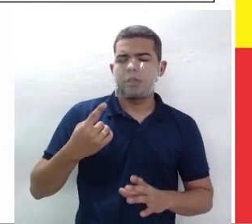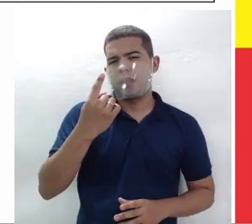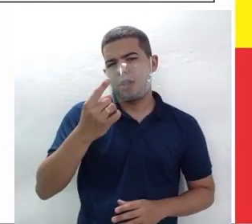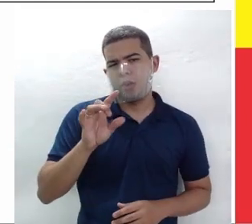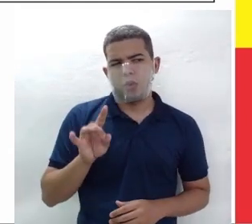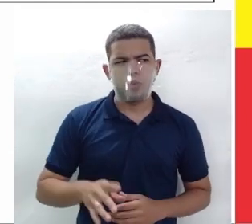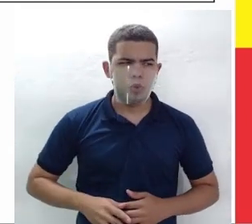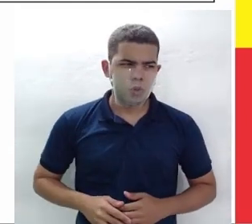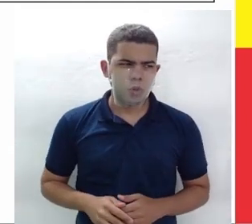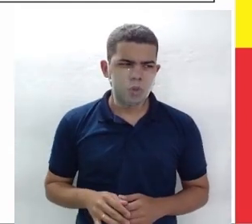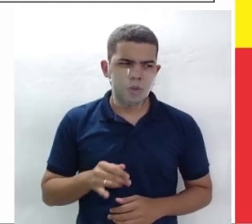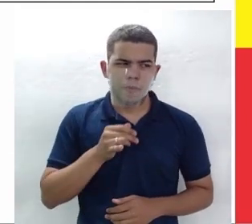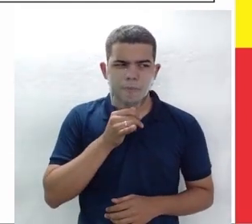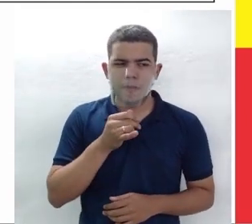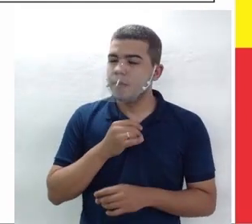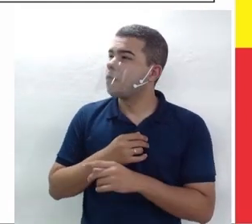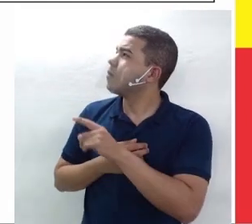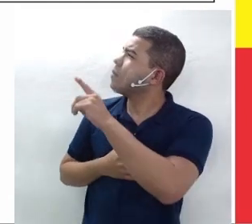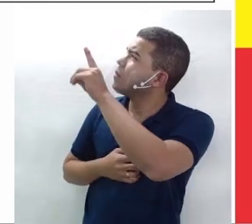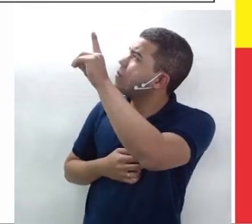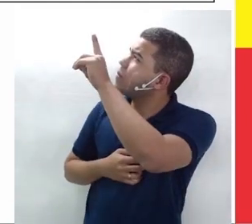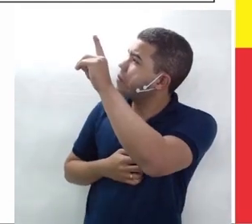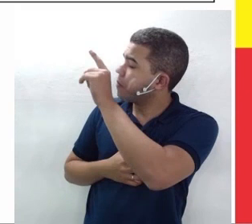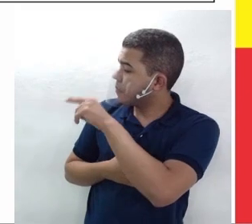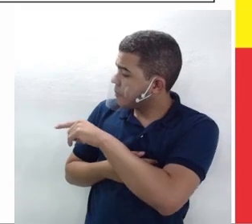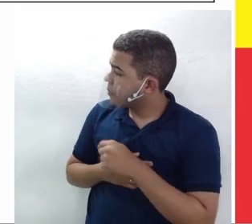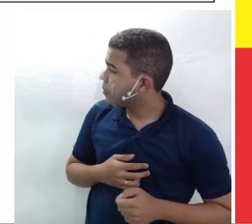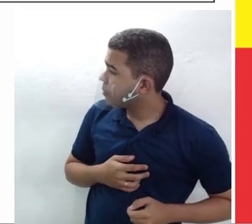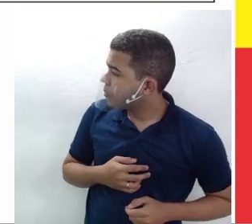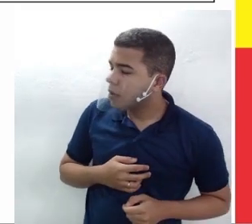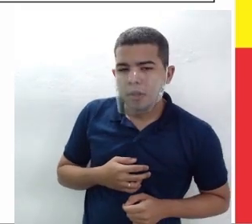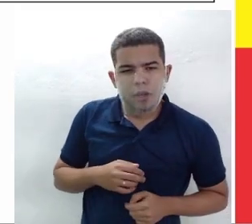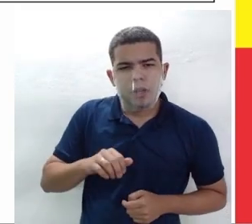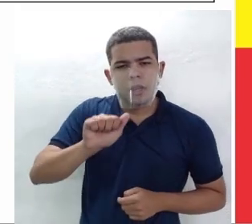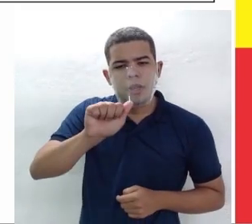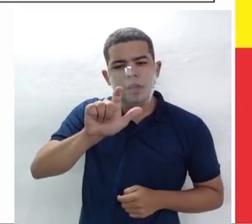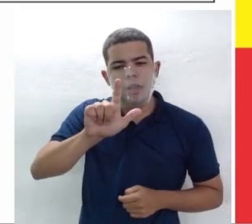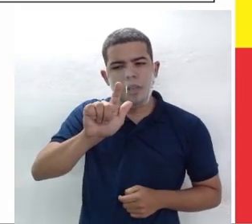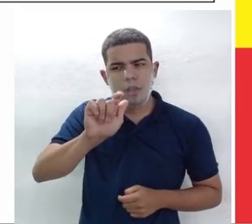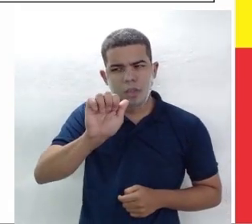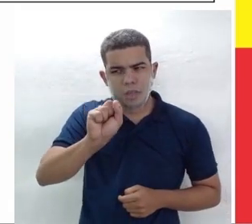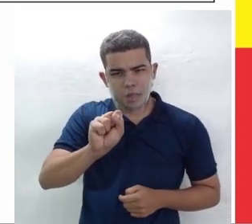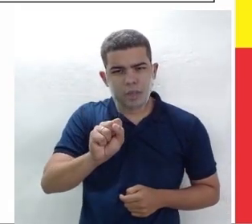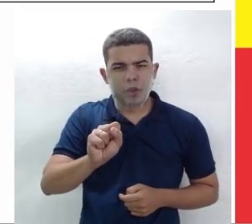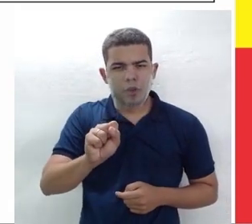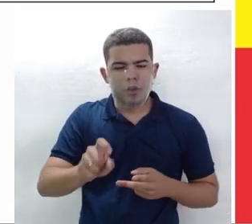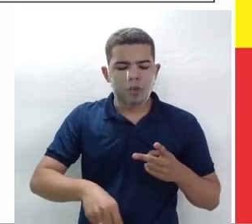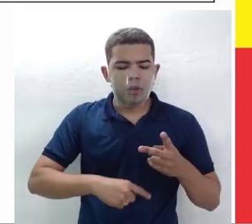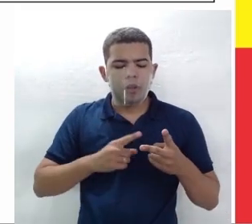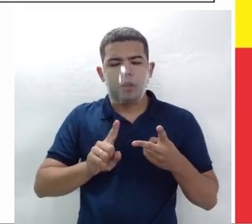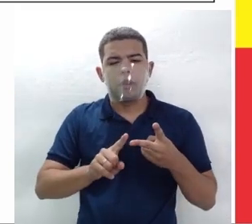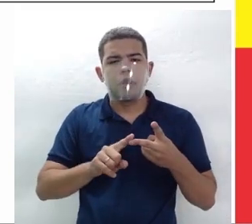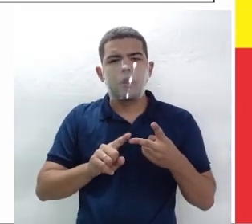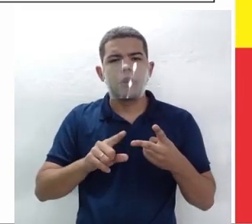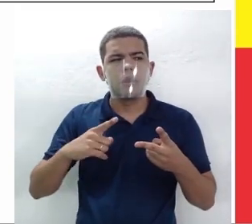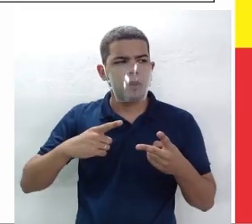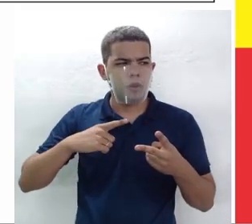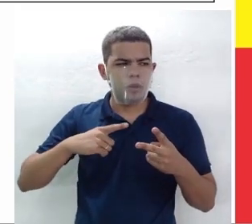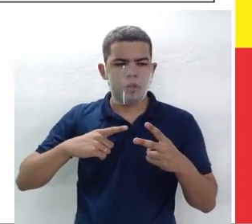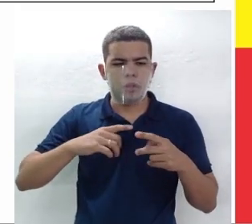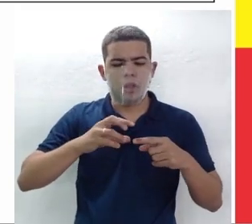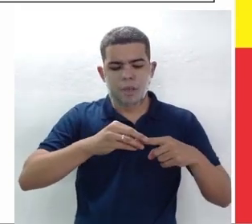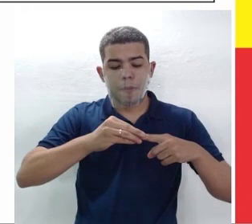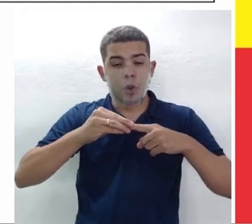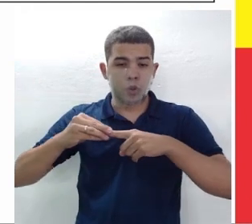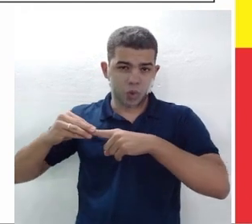telinha a gente vê algas microscópicas e alguns protozoários. Esses seres vivos são seres vivos que